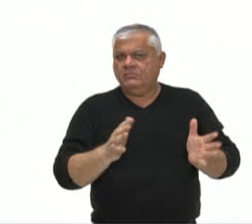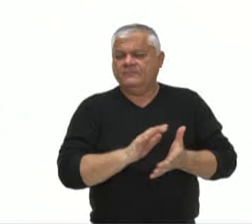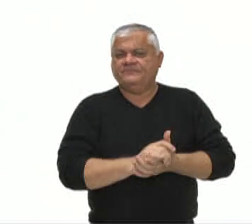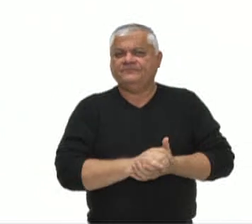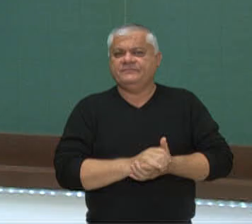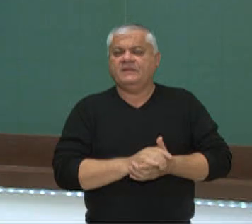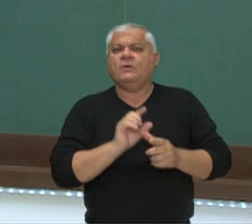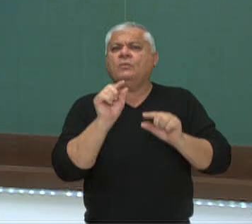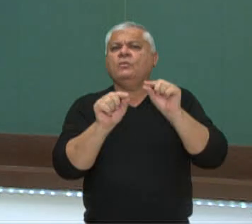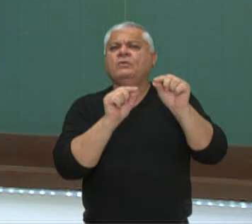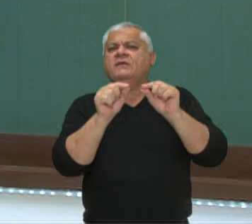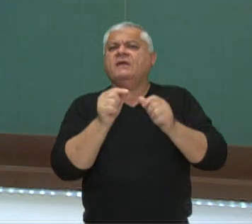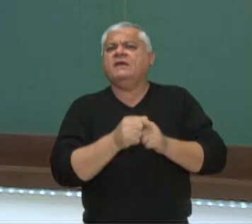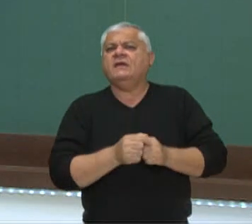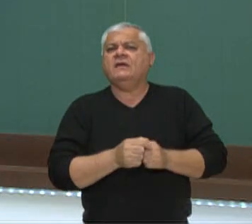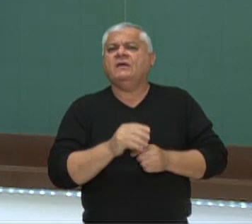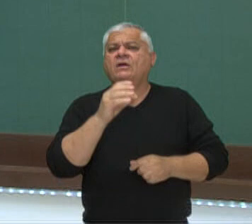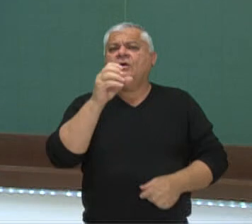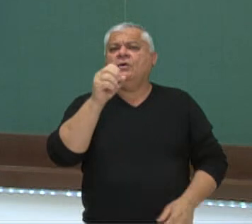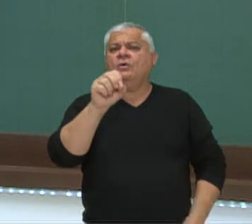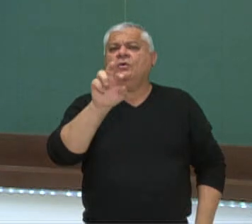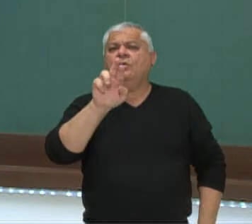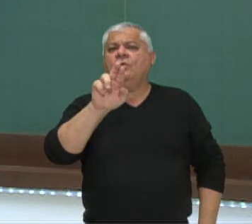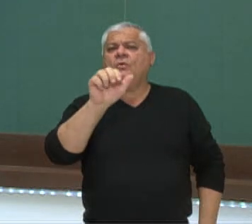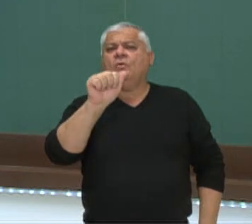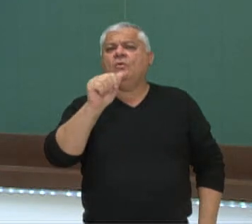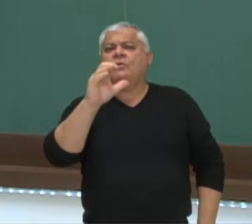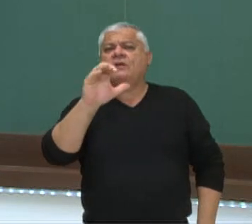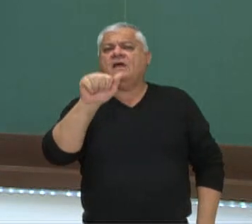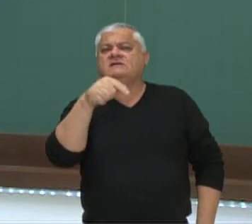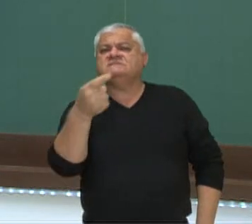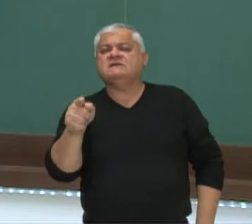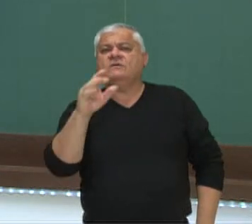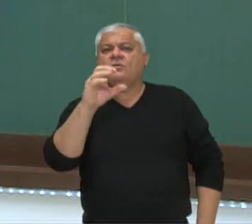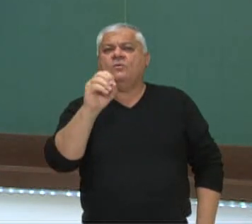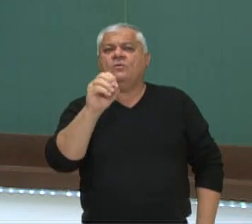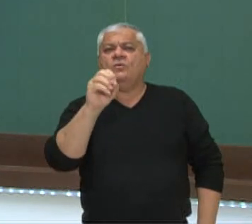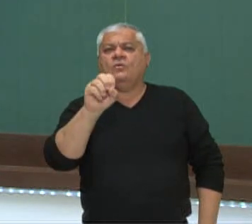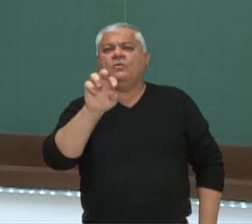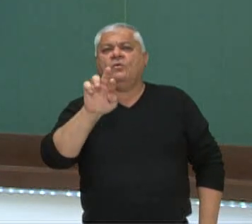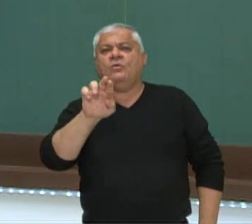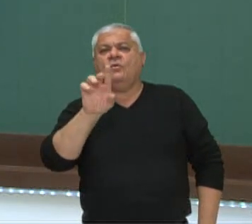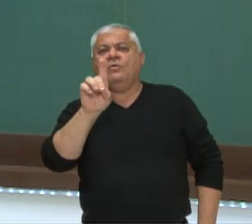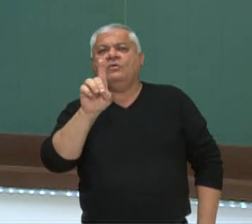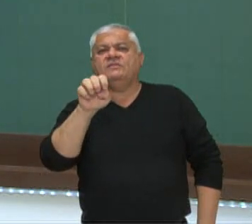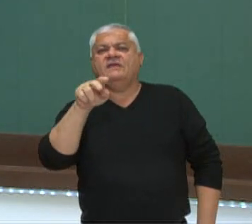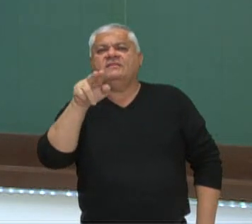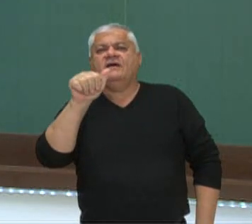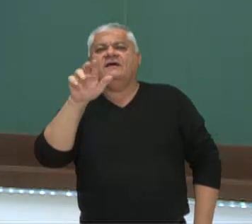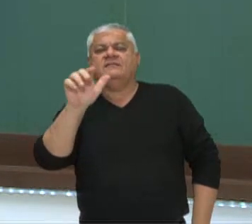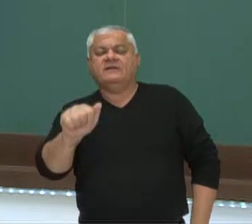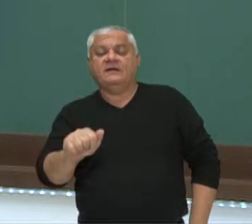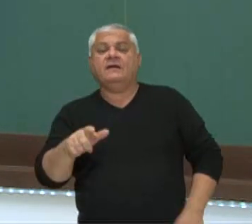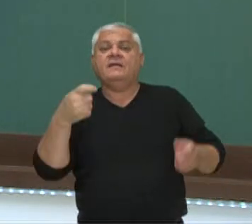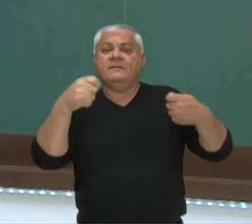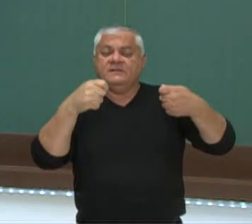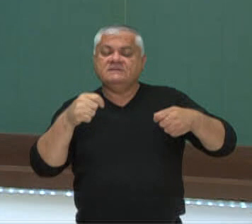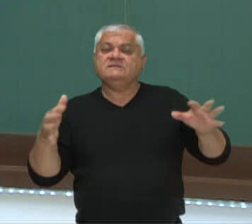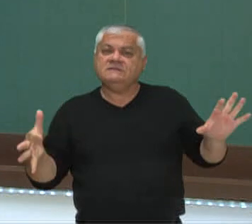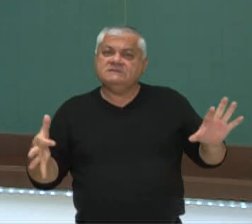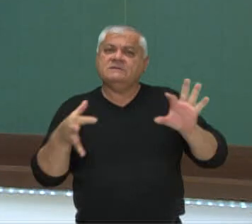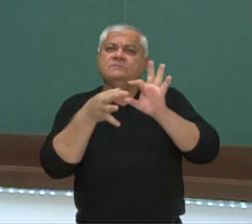que vem a ser, então, uma oração coordenada? Como ela é dependente de sentido, mas